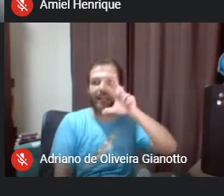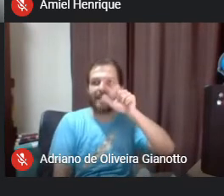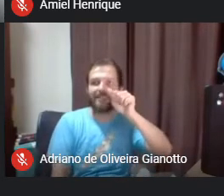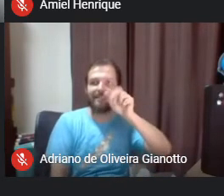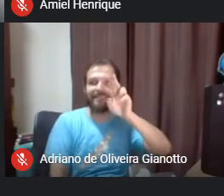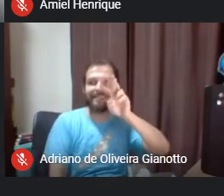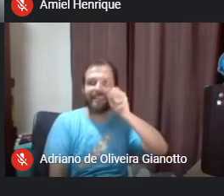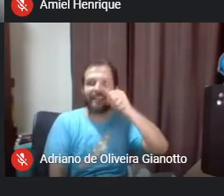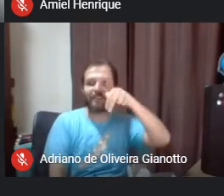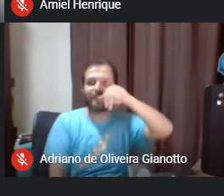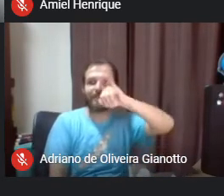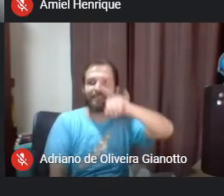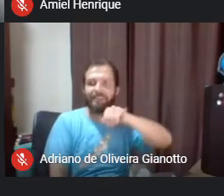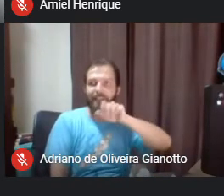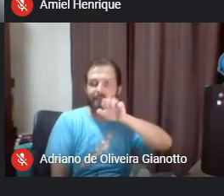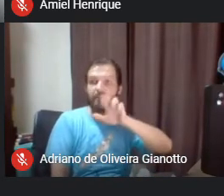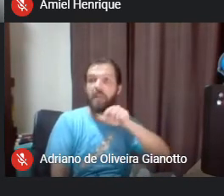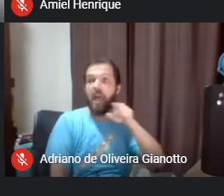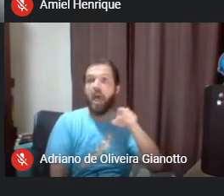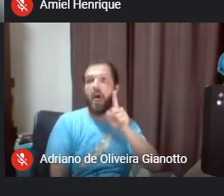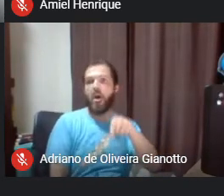o INES.